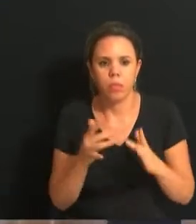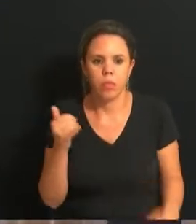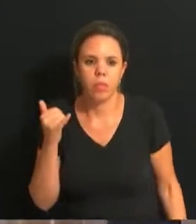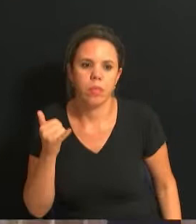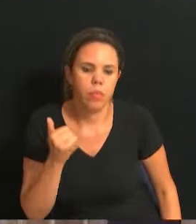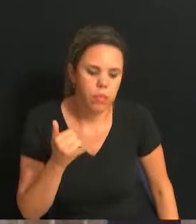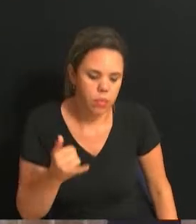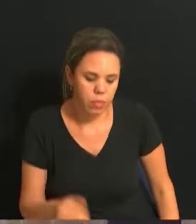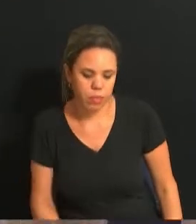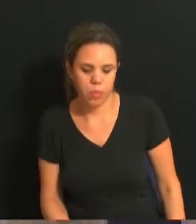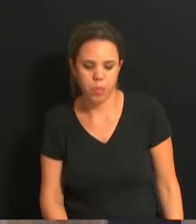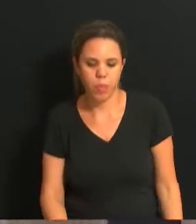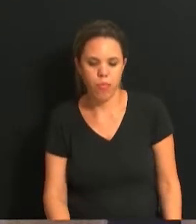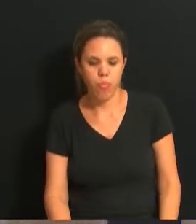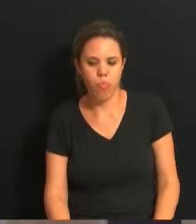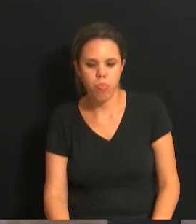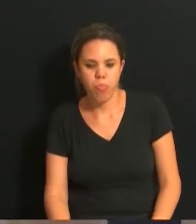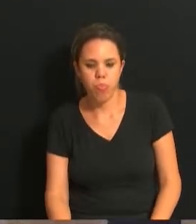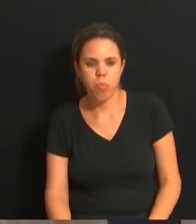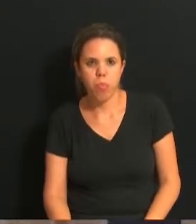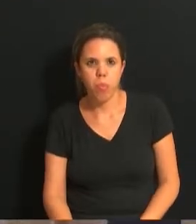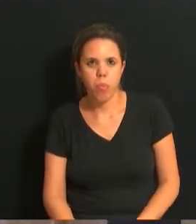pelo telefone